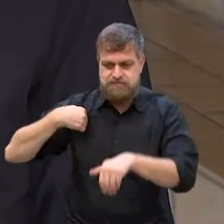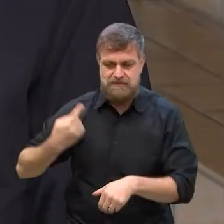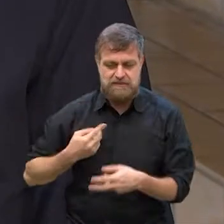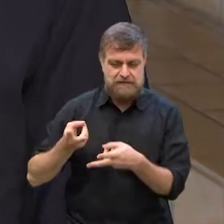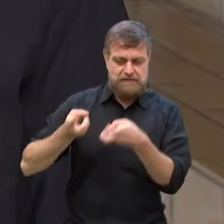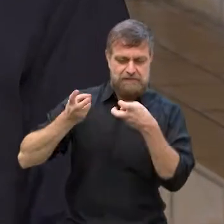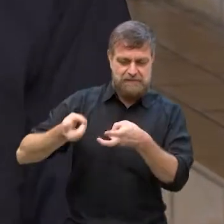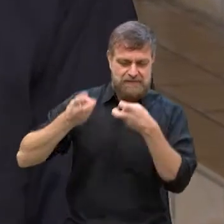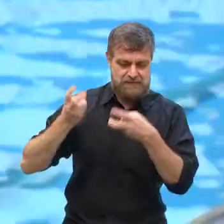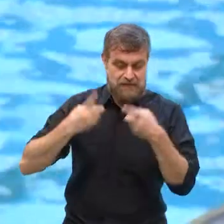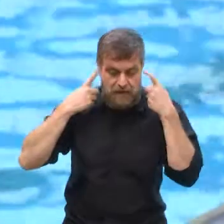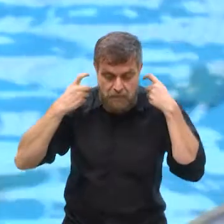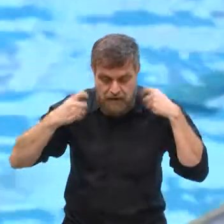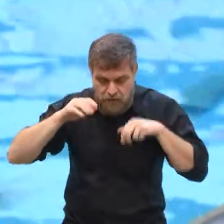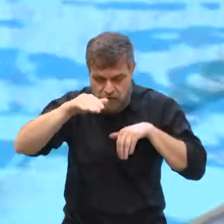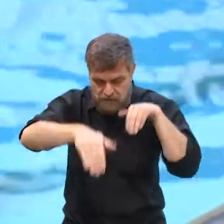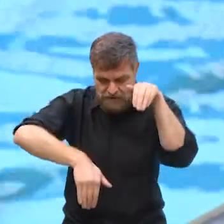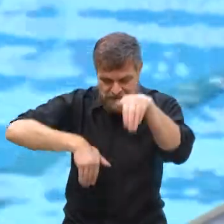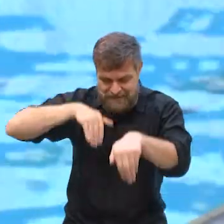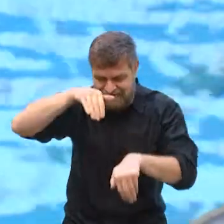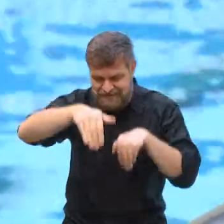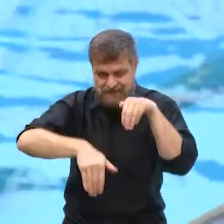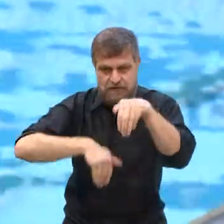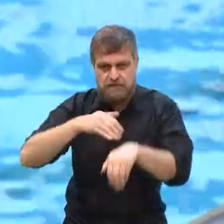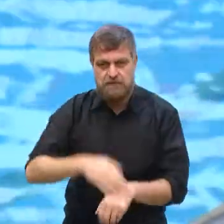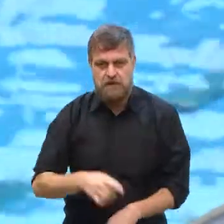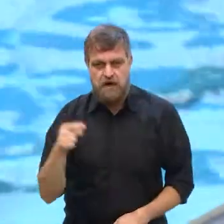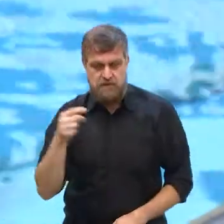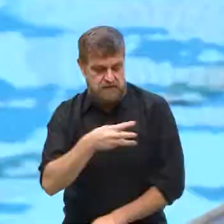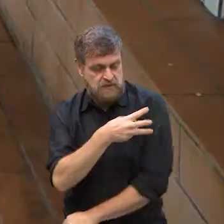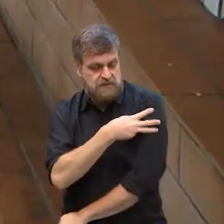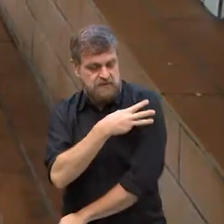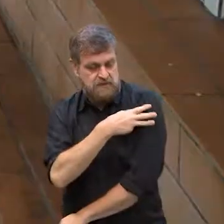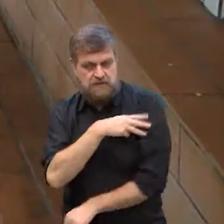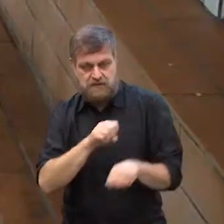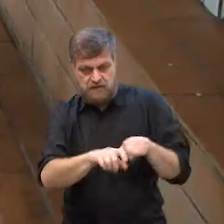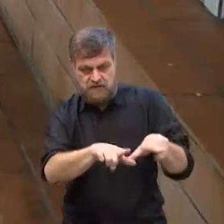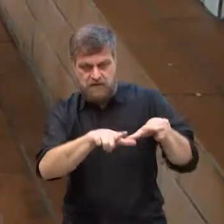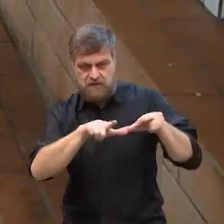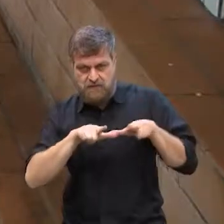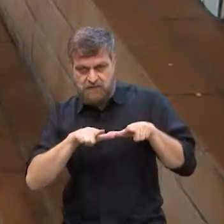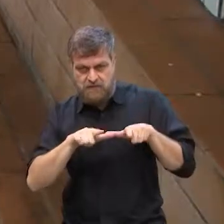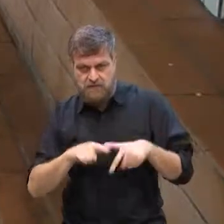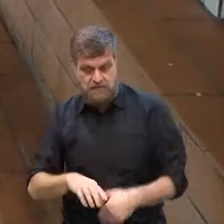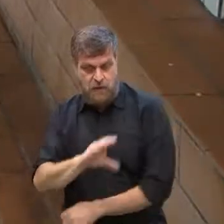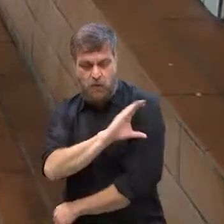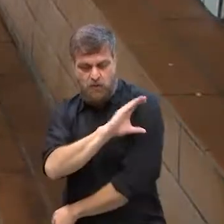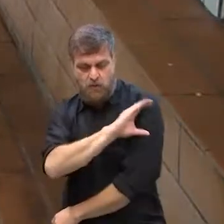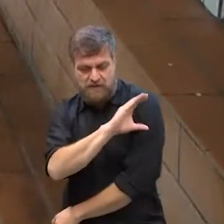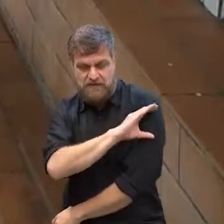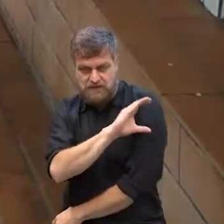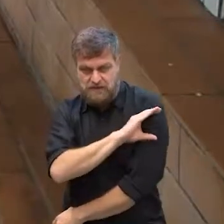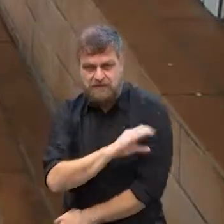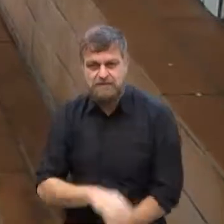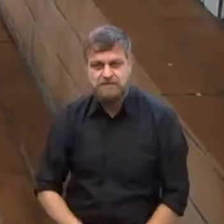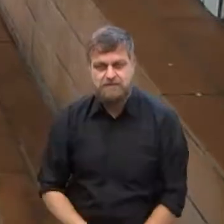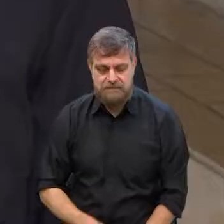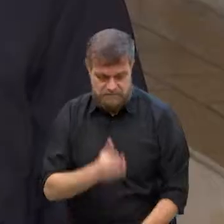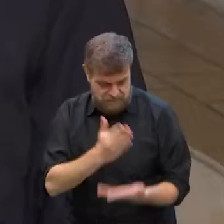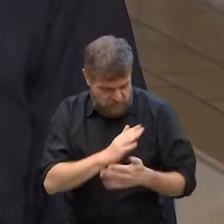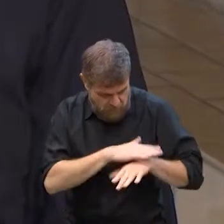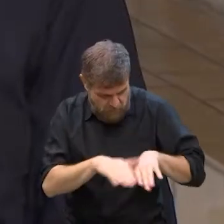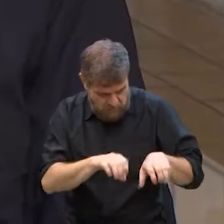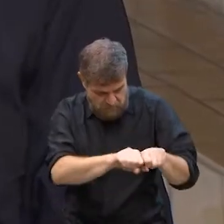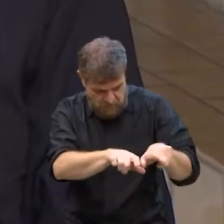programa. É verdade que você terminou o terceiro colegial, o ensino médio, né, que a nomenclatura vai se alterando ao longo